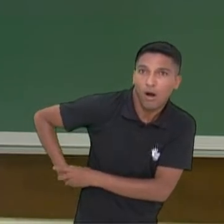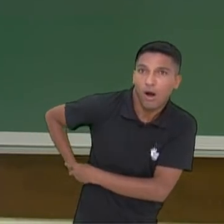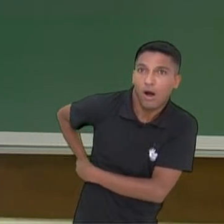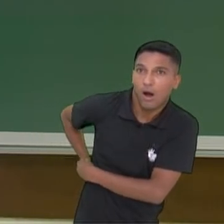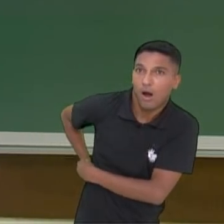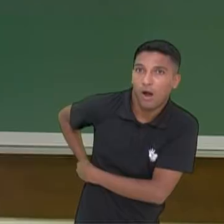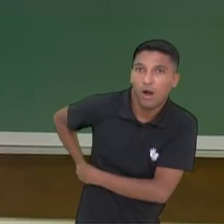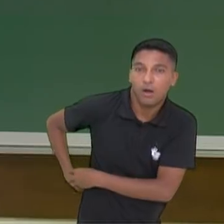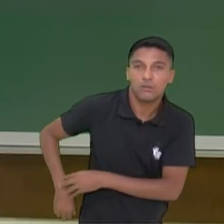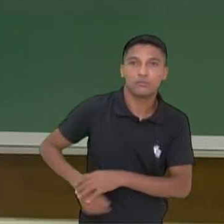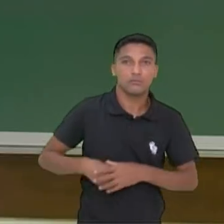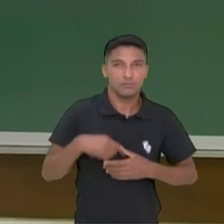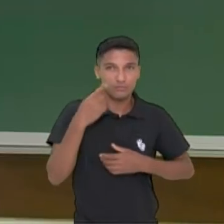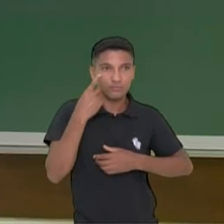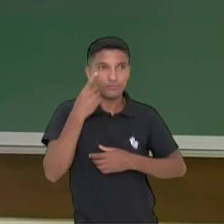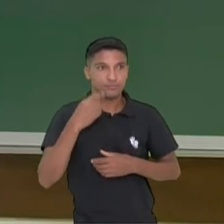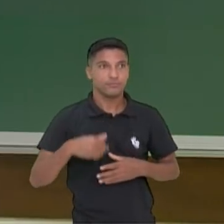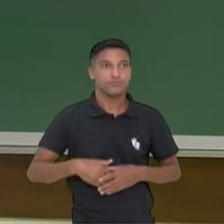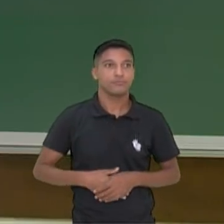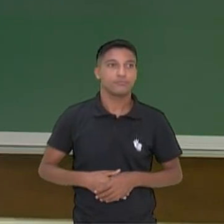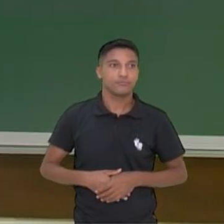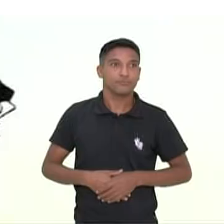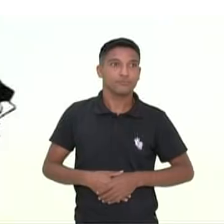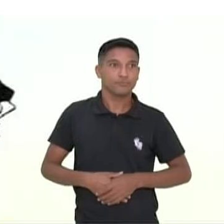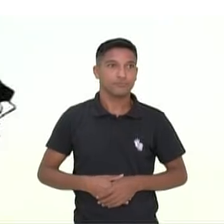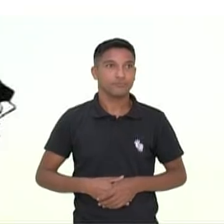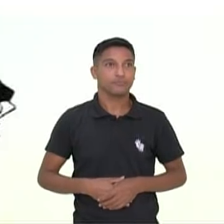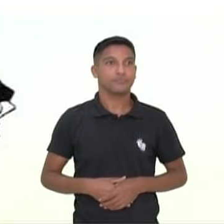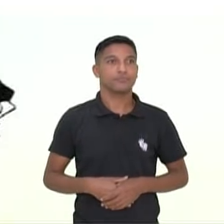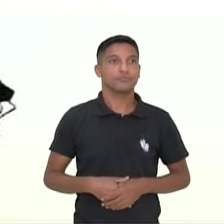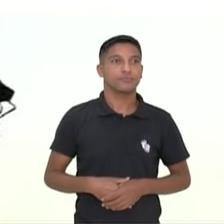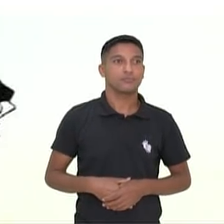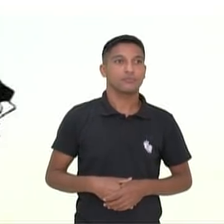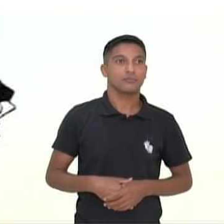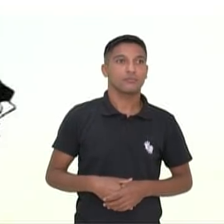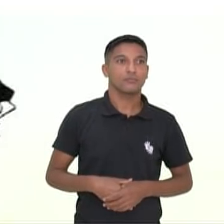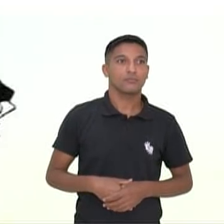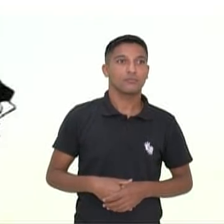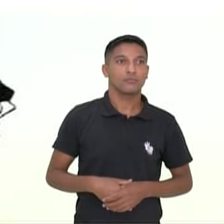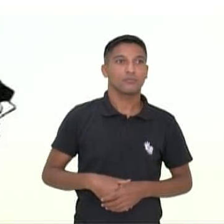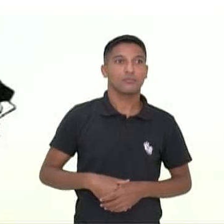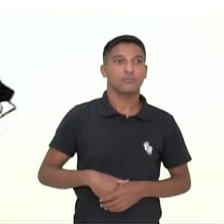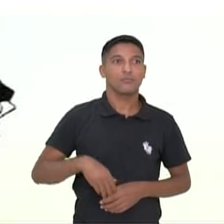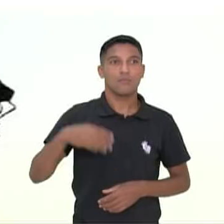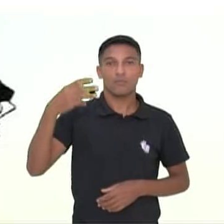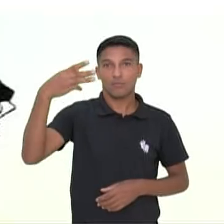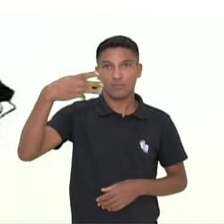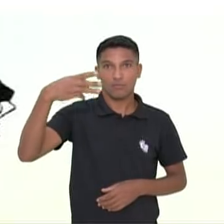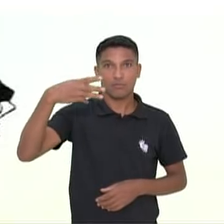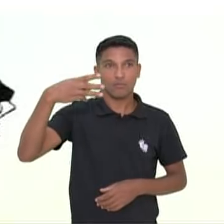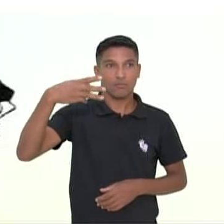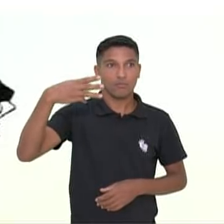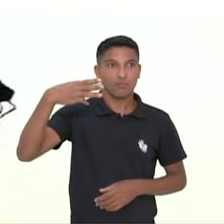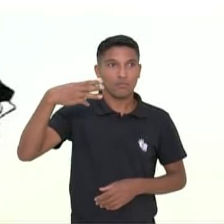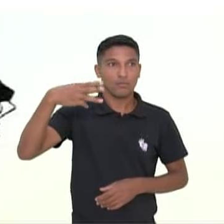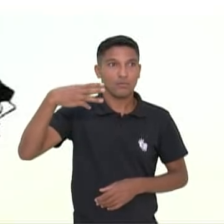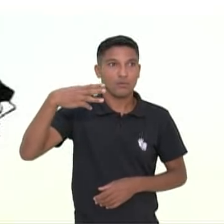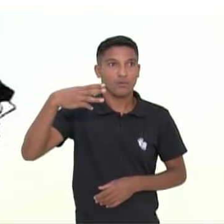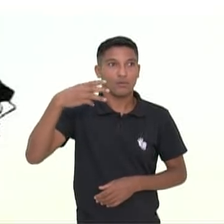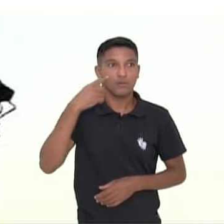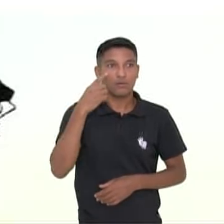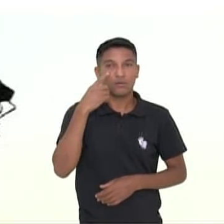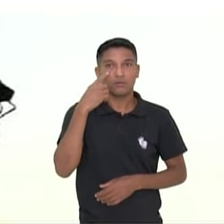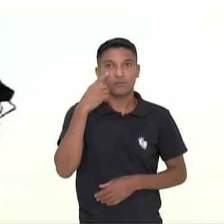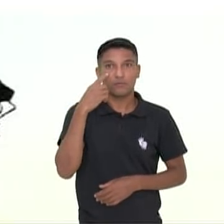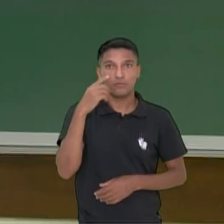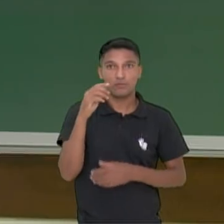uma torção do pulso, certo? Do punho. O Sankyo é segurar o